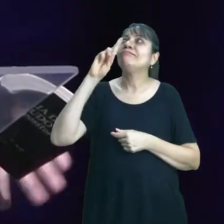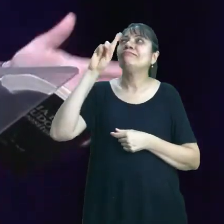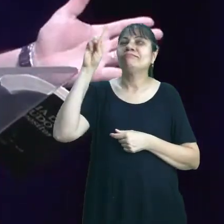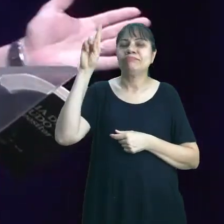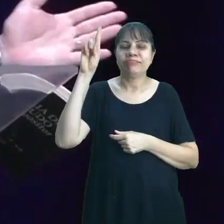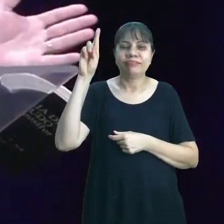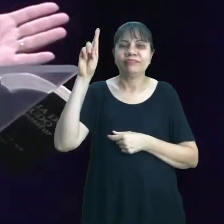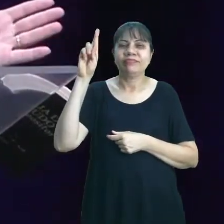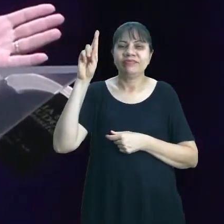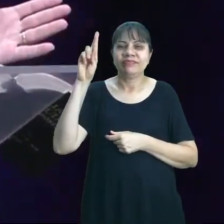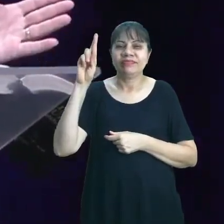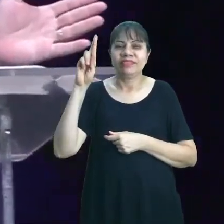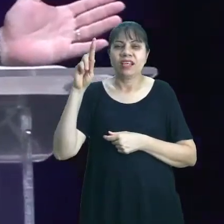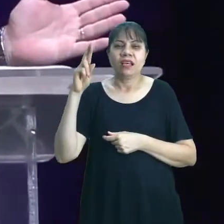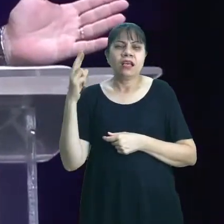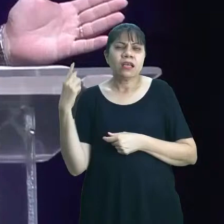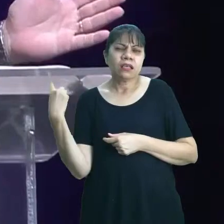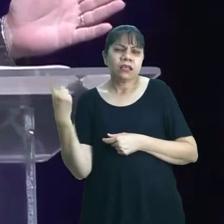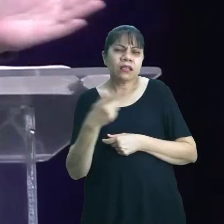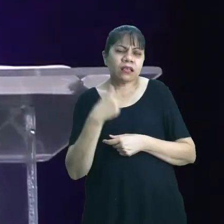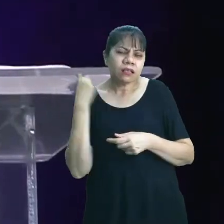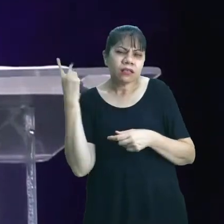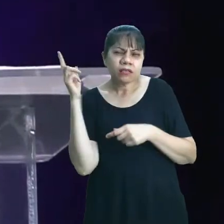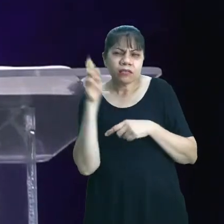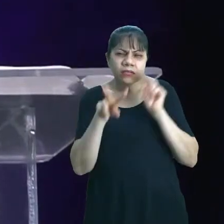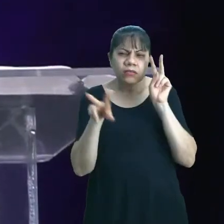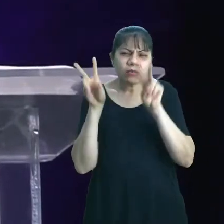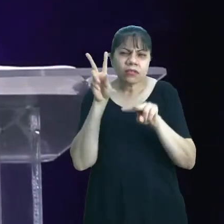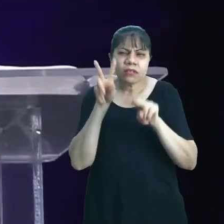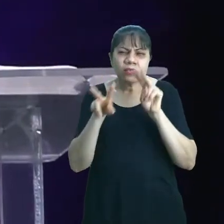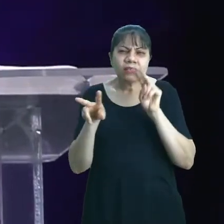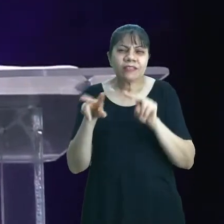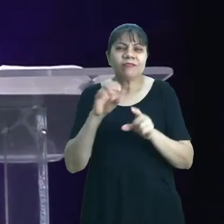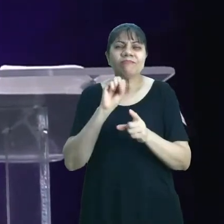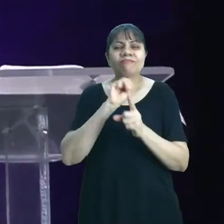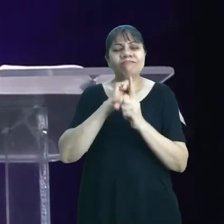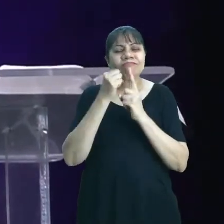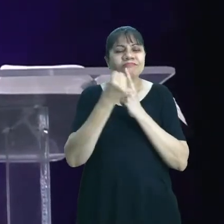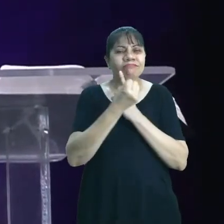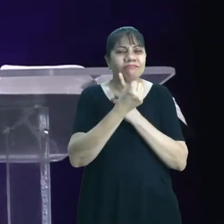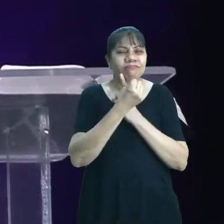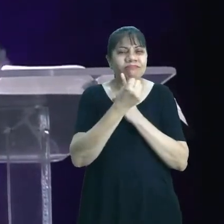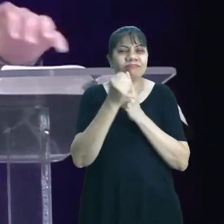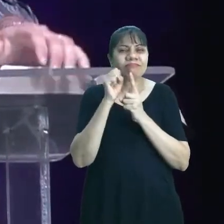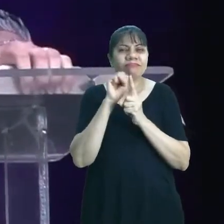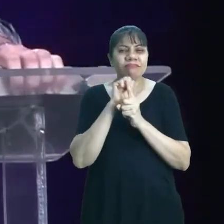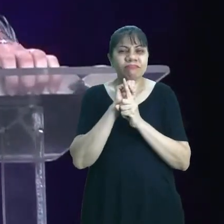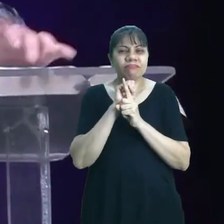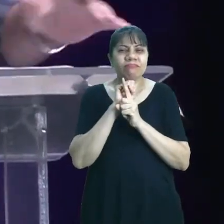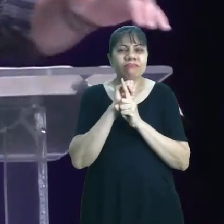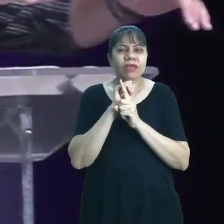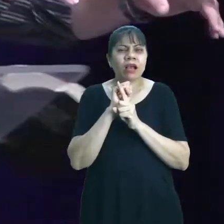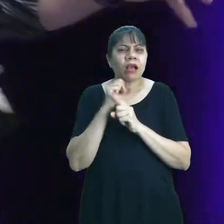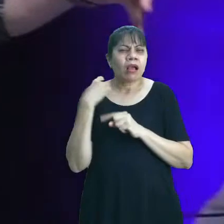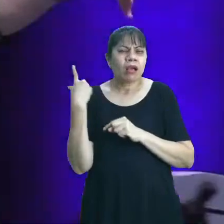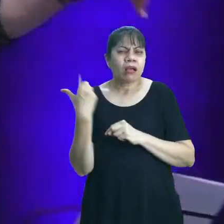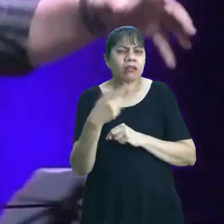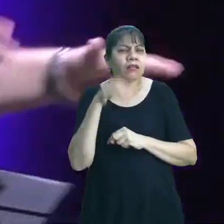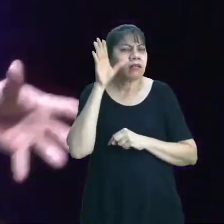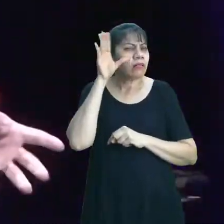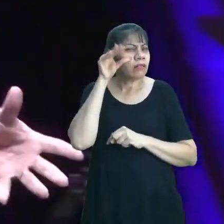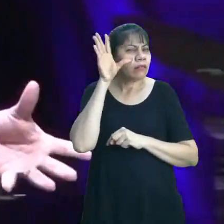E quando nós olhamos para a nossa sociedade, nós observamos que